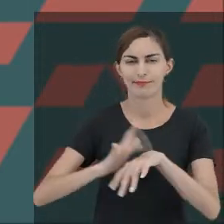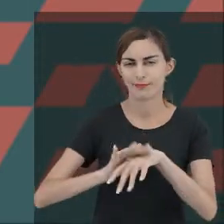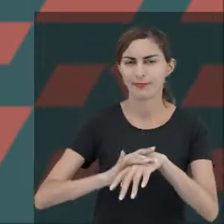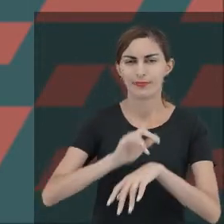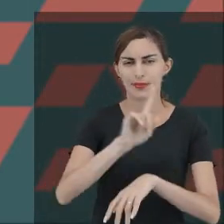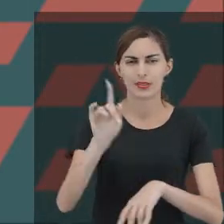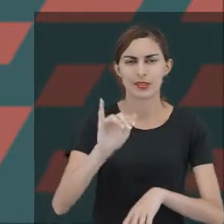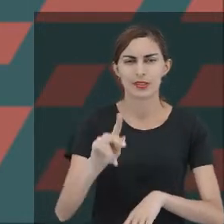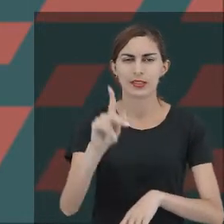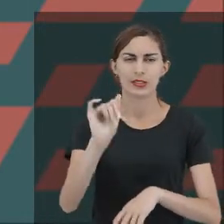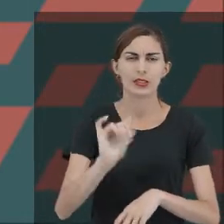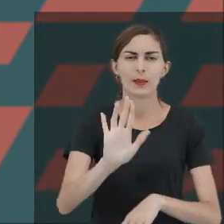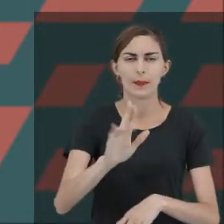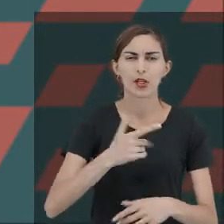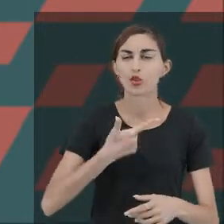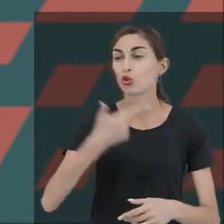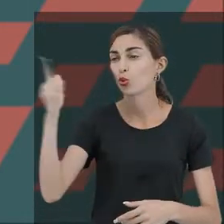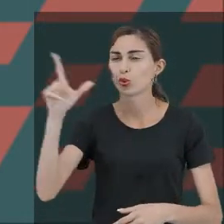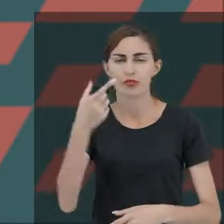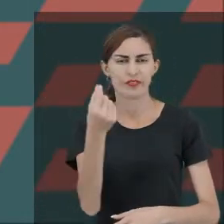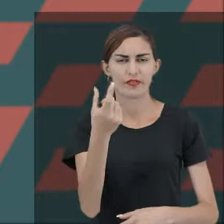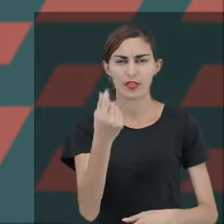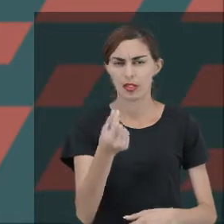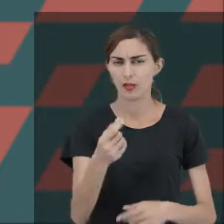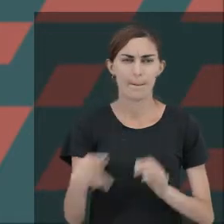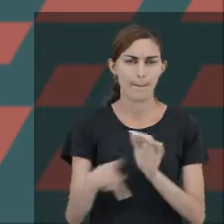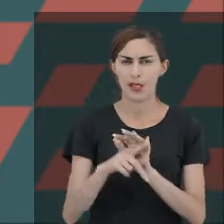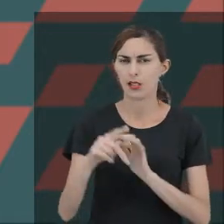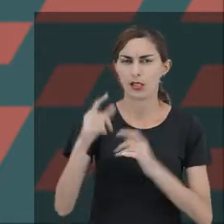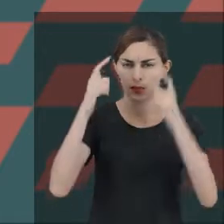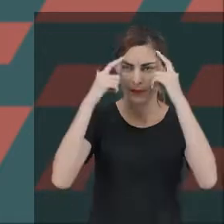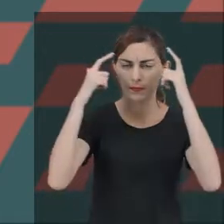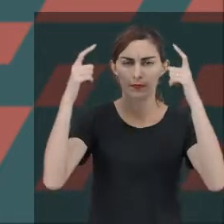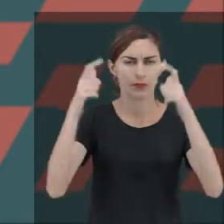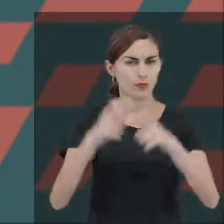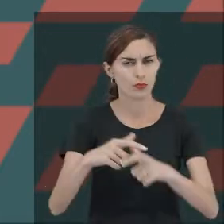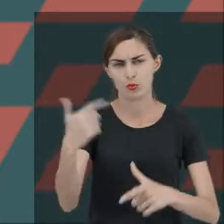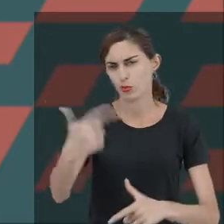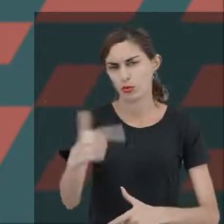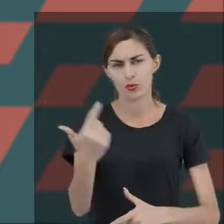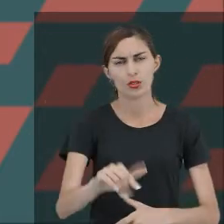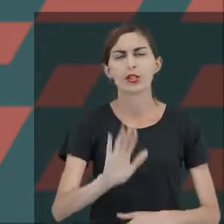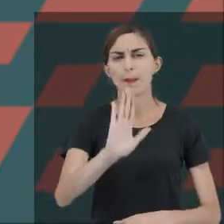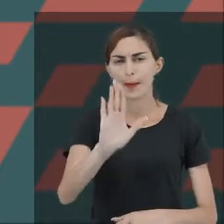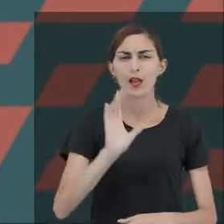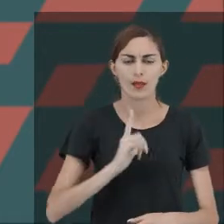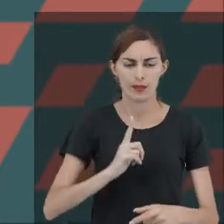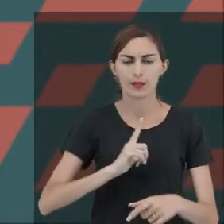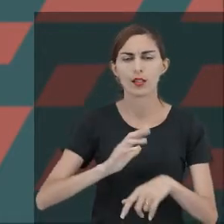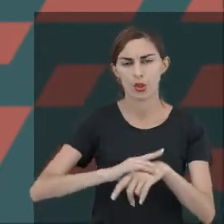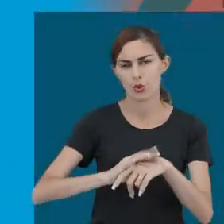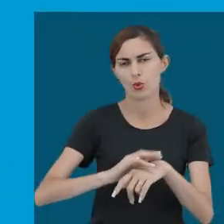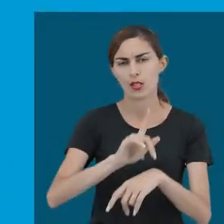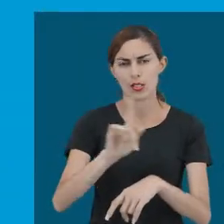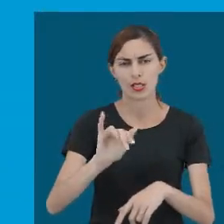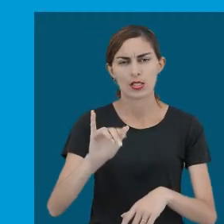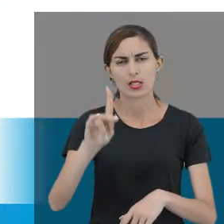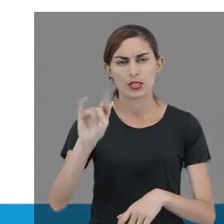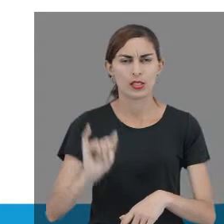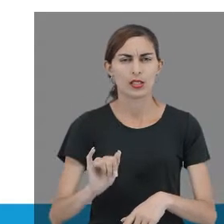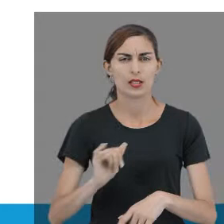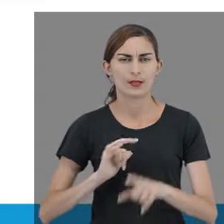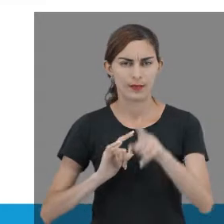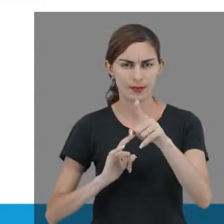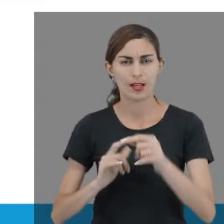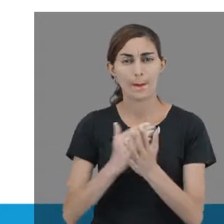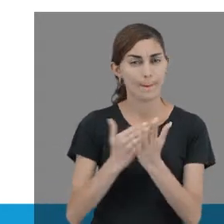existem outros 20 aproximadamente que não tinham a microcefalia e que ela não estava tão evidente. Então, como a gente pode ver nesse